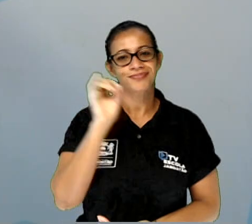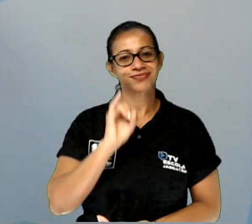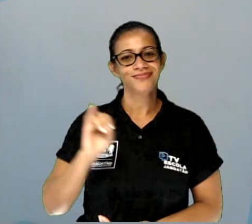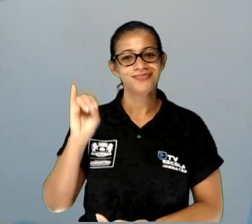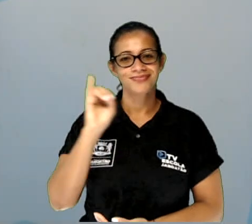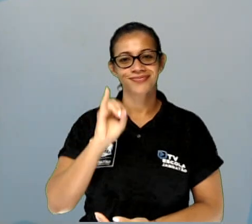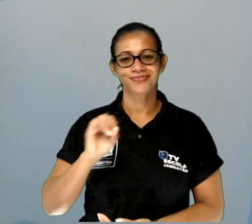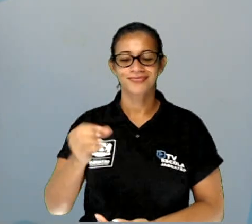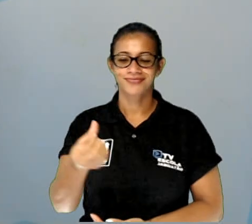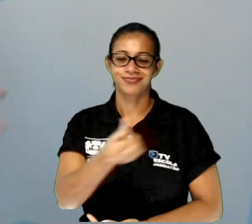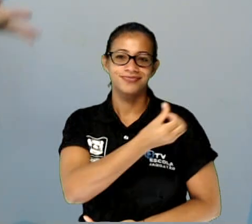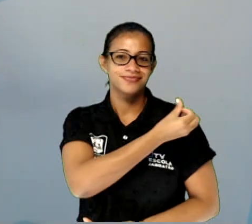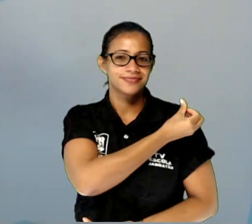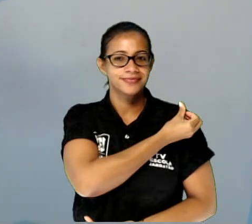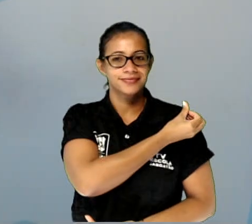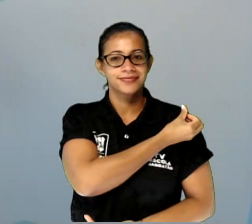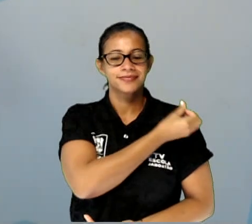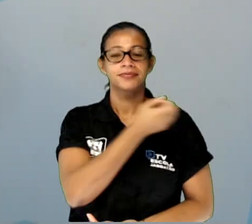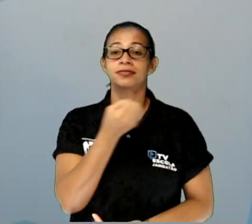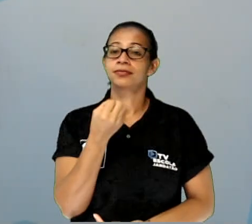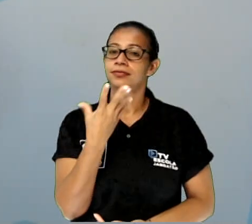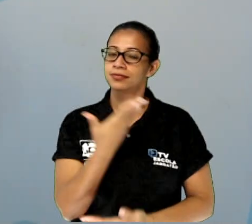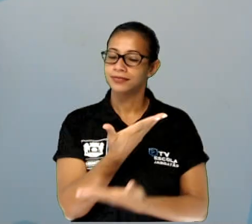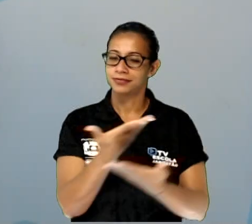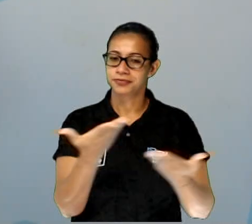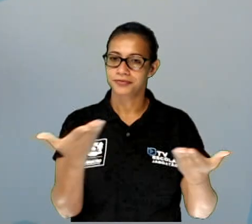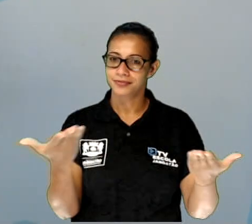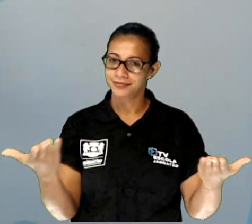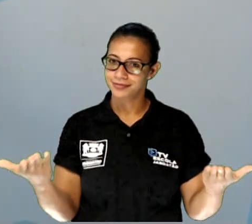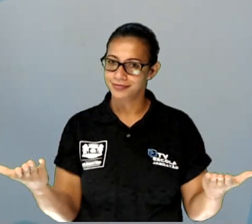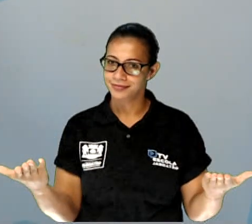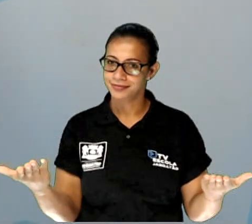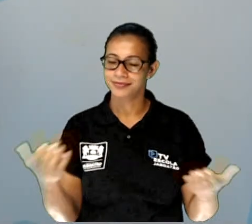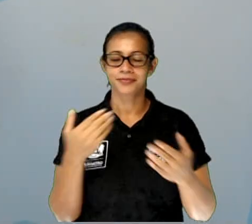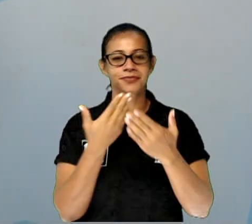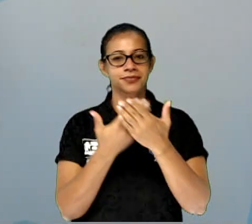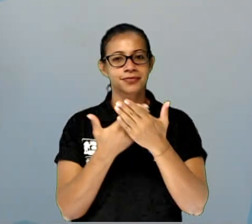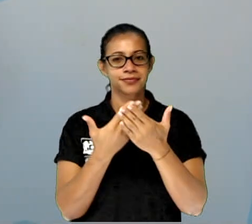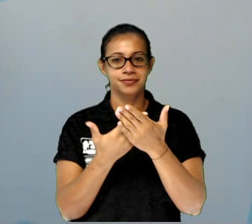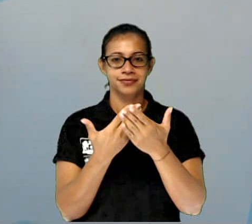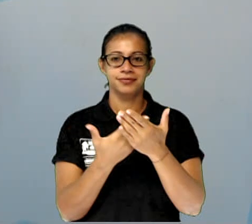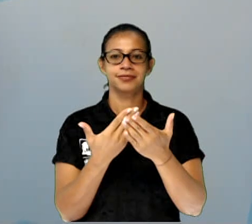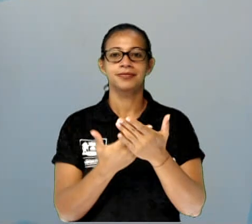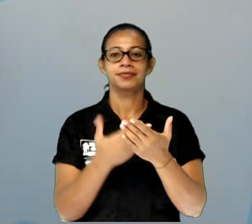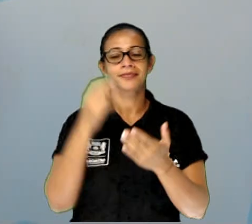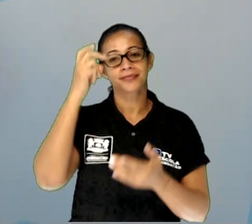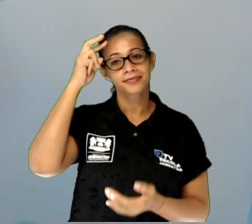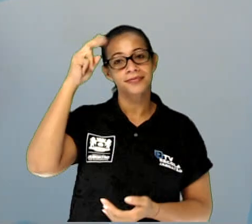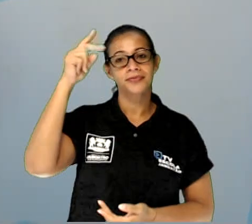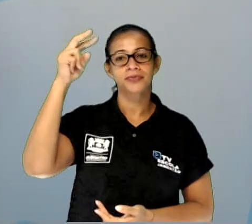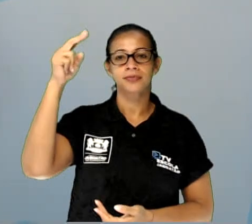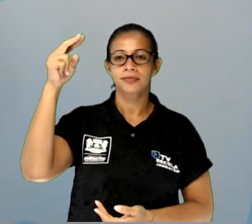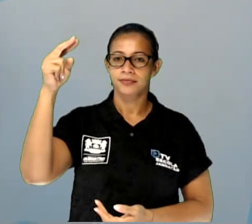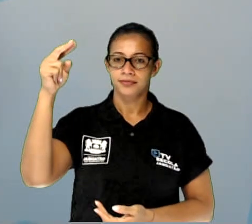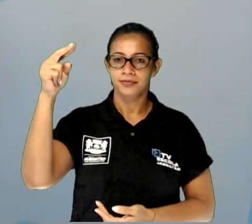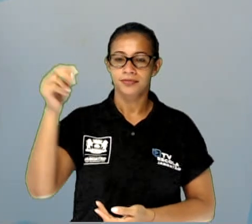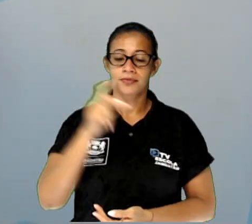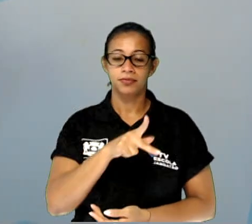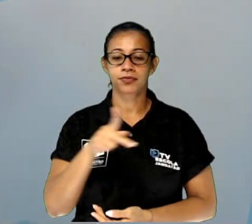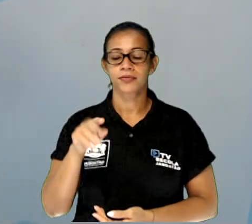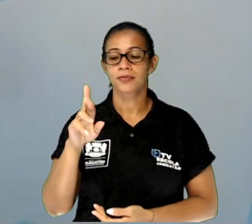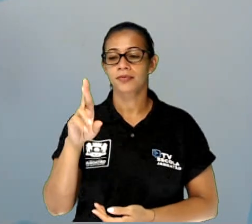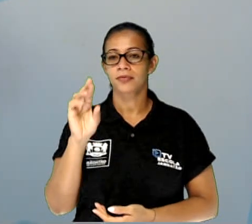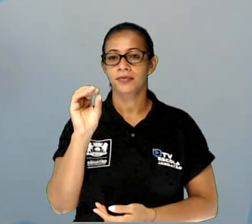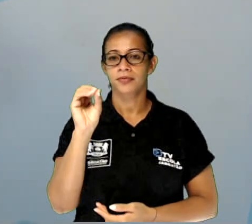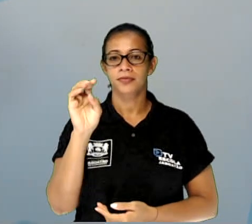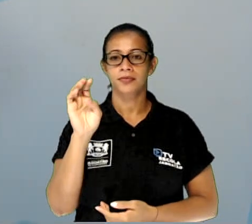Olá, sexto ano! Que bom ter vocês aqui de volta para mais uma aula de História. Sou a professora Roberta Duarte